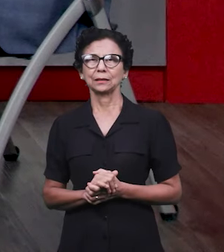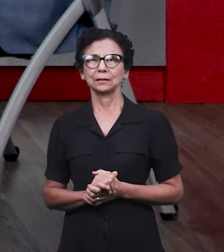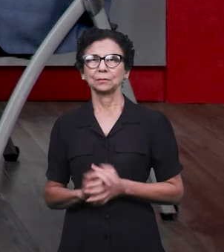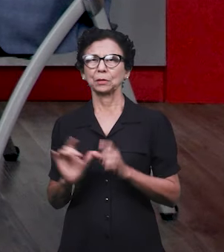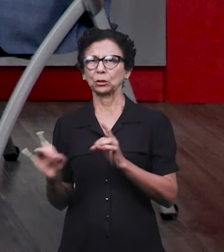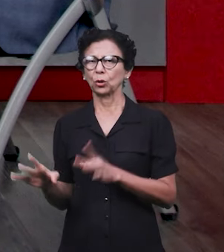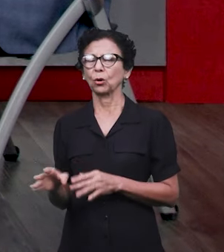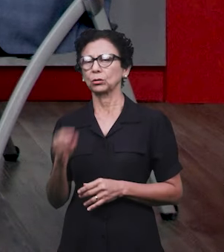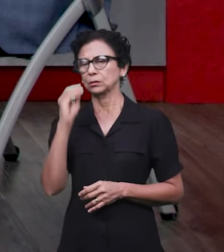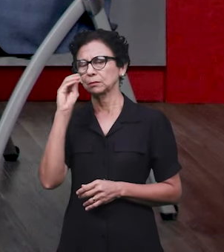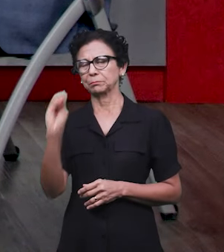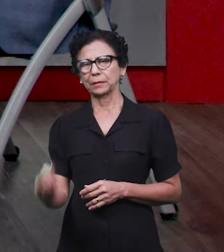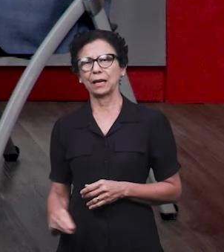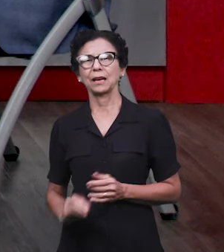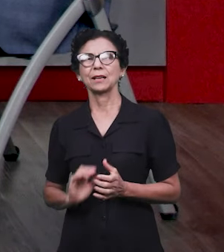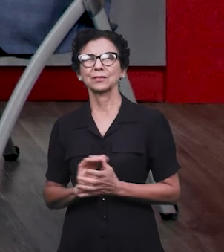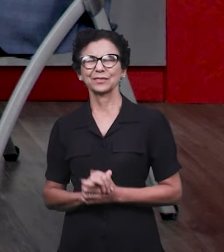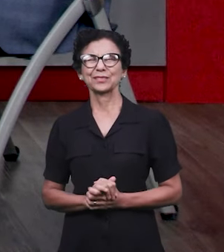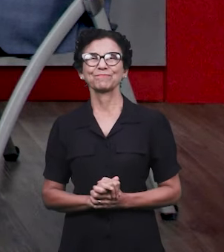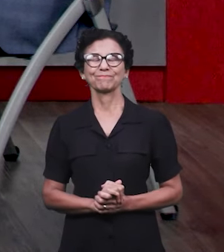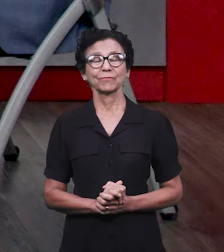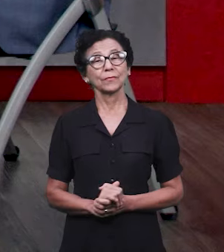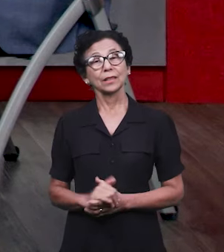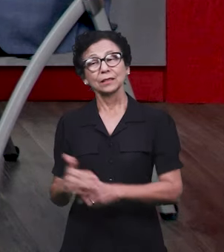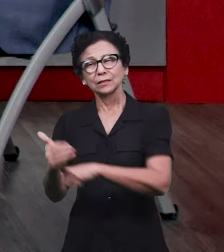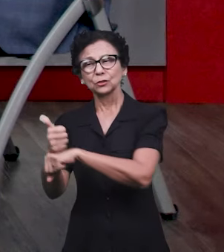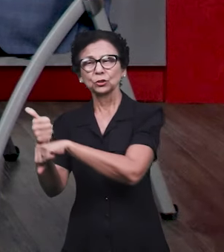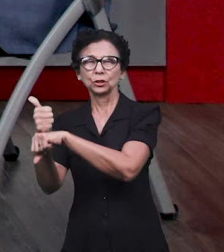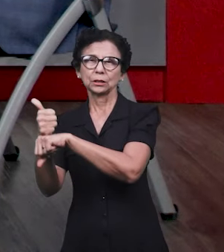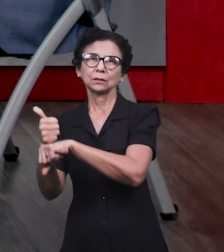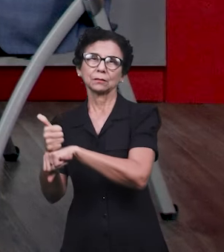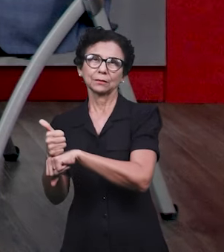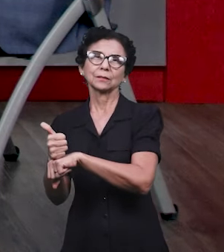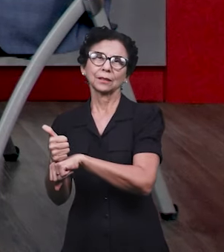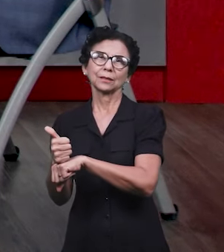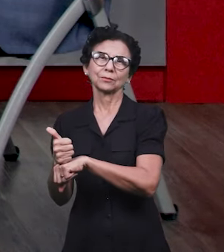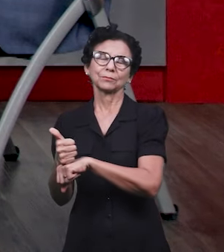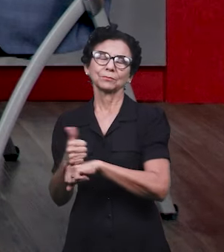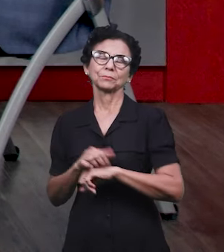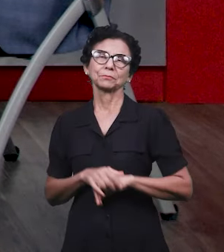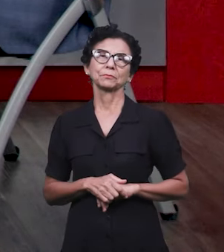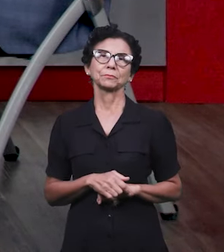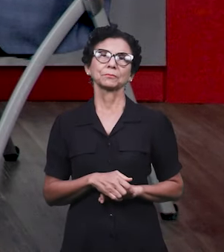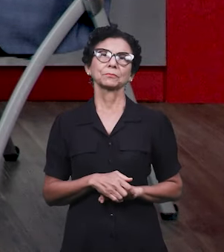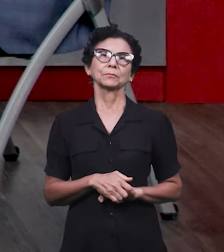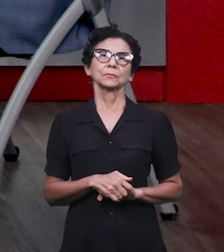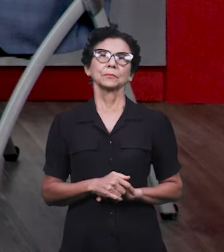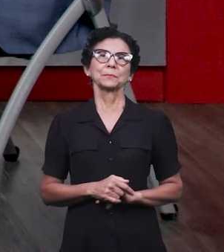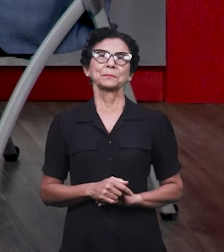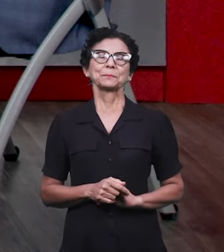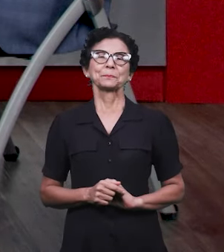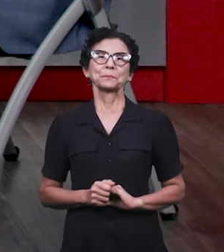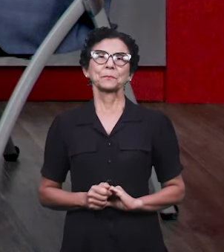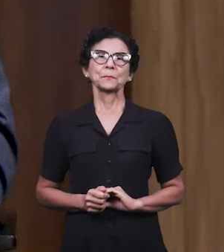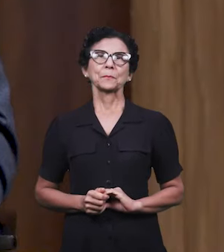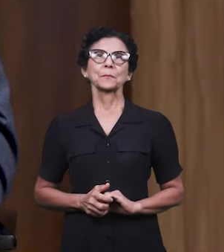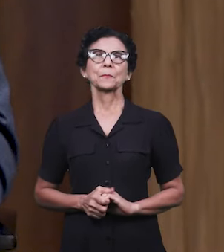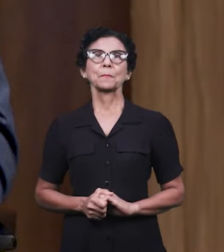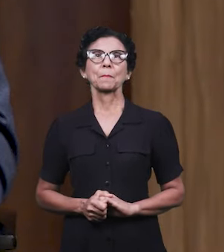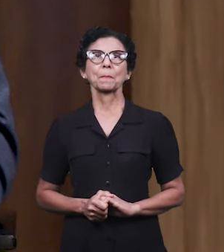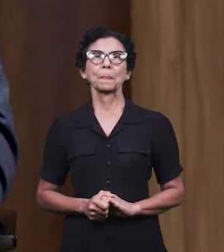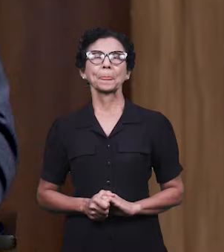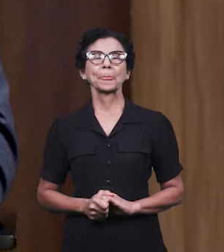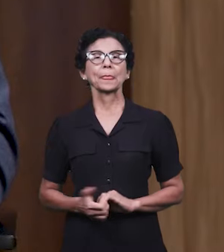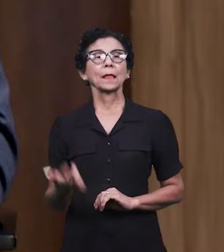Assegurar uma condição digna, né, para a pessoa idosa, né? Exatamente, é isso mesmo. Nós falamos aqui, doutor, mas só